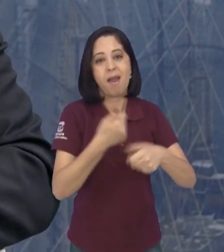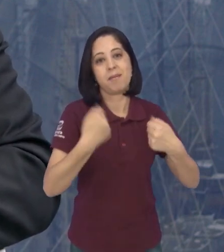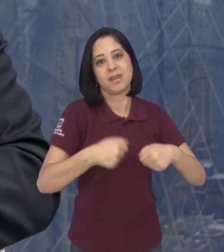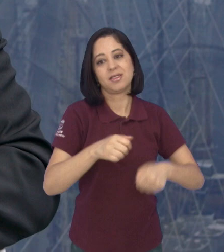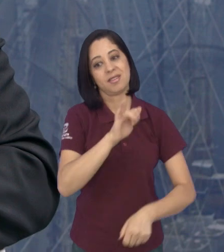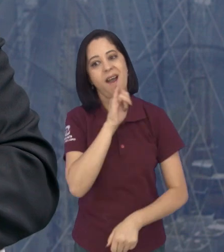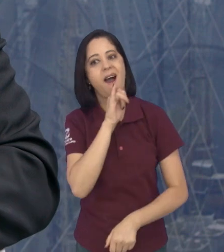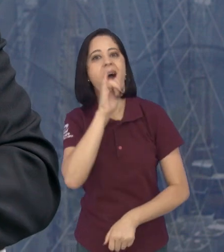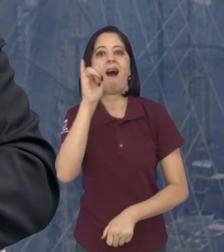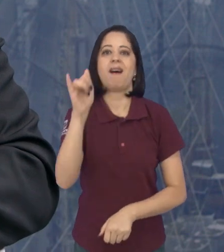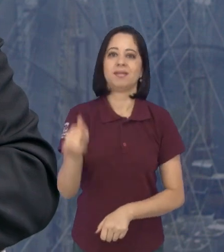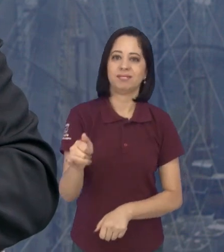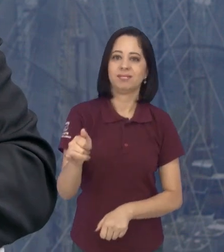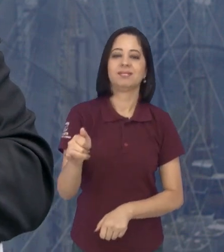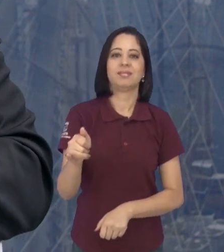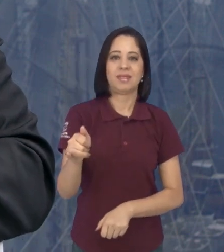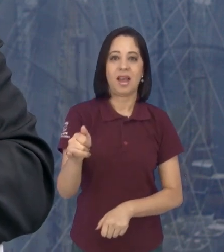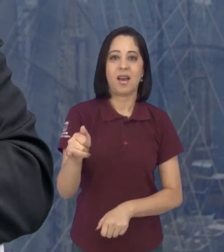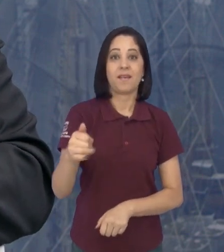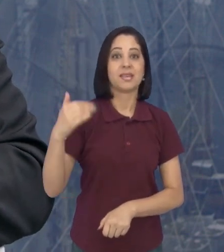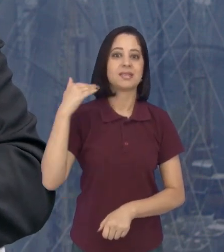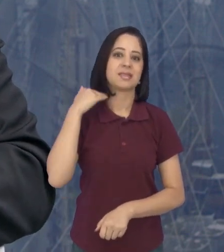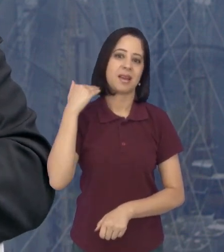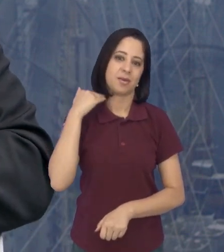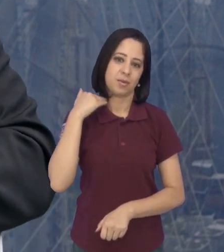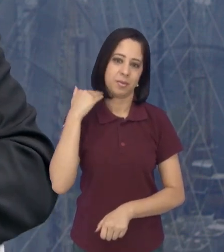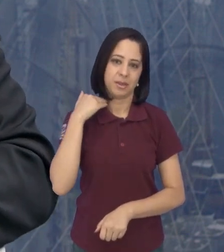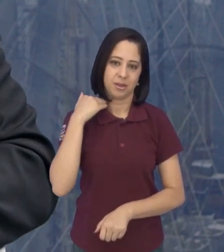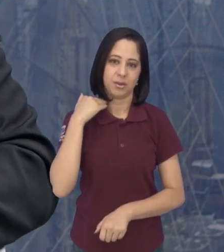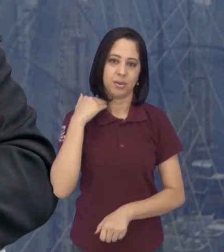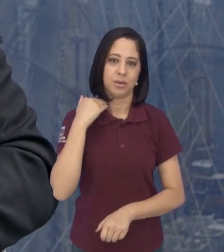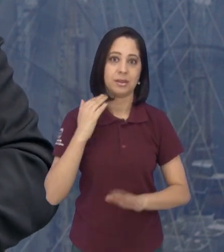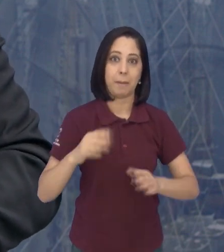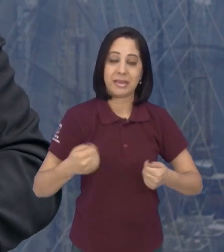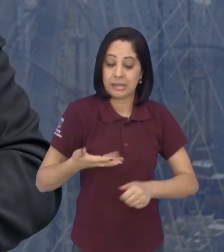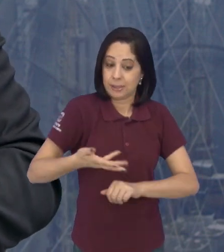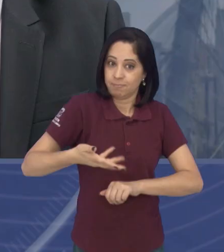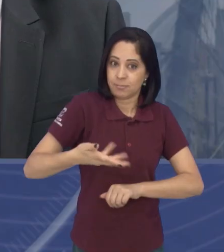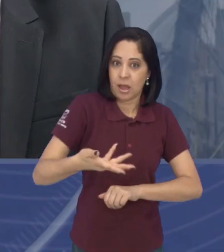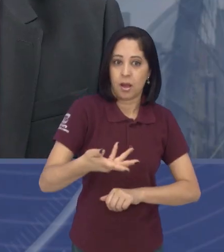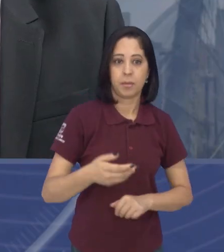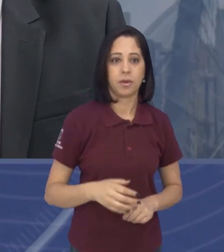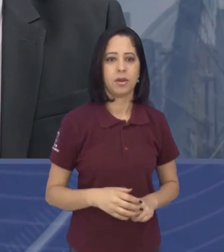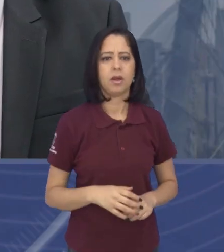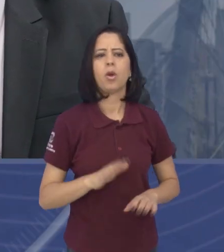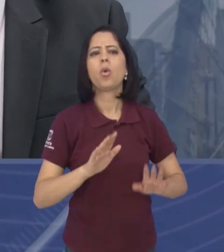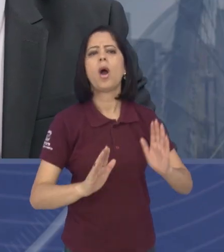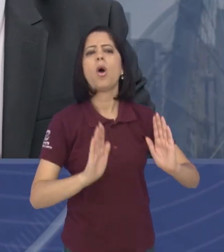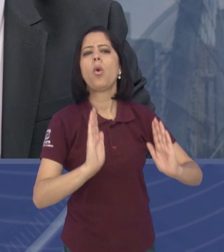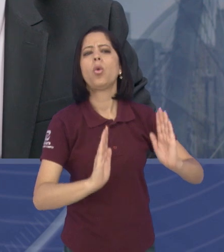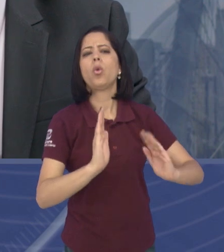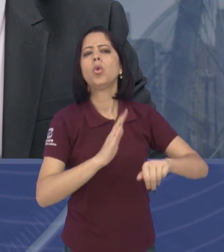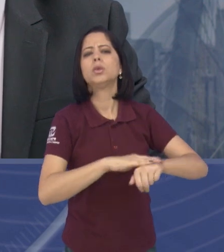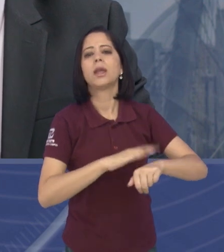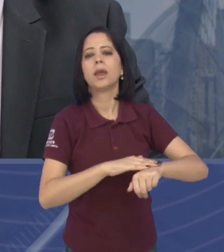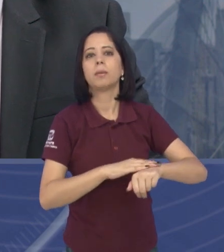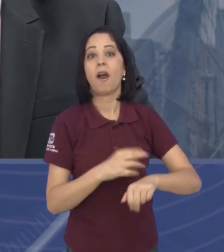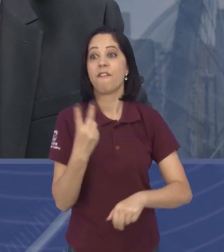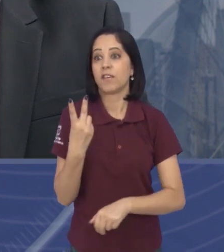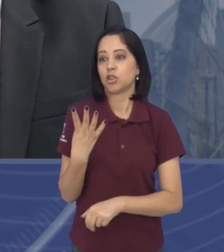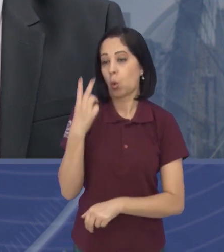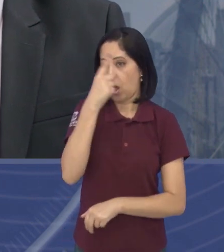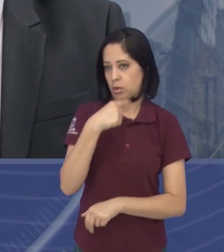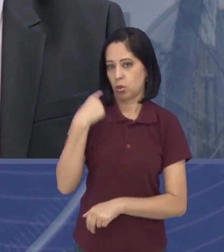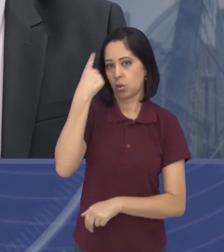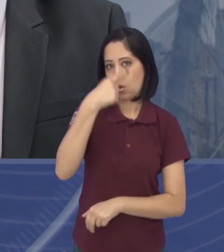bloqueado e devolvido à pessoa, mas o prazo é curto, a pessoa tem que agir logo, tá? Qual que é o prazo? Depende se eu não me engano é 24 horas.